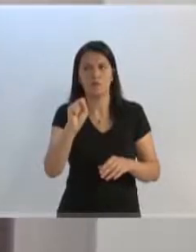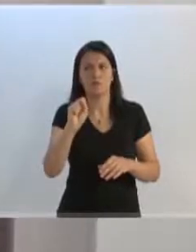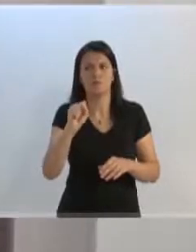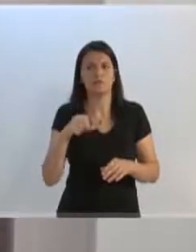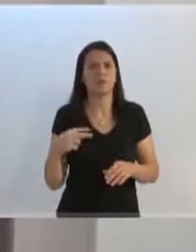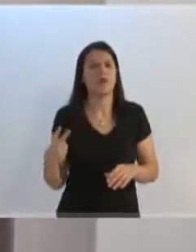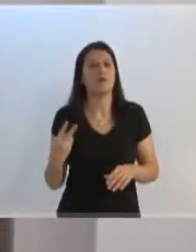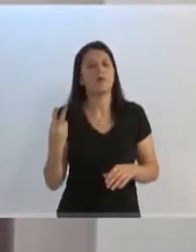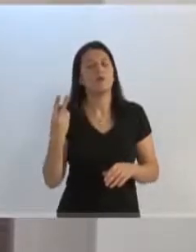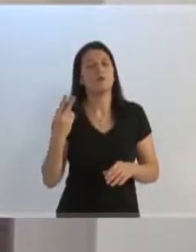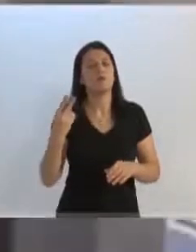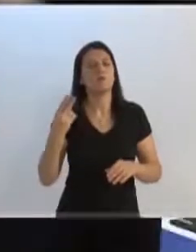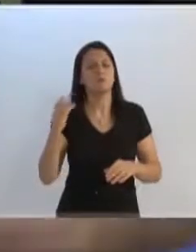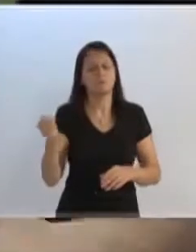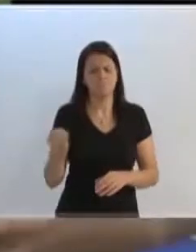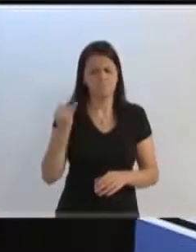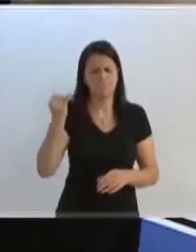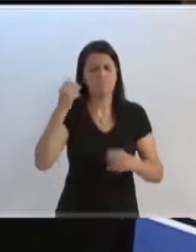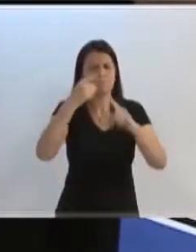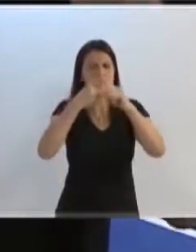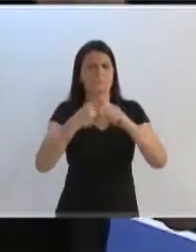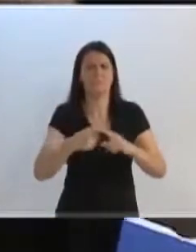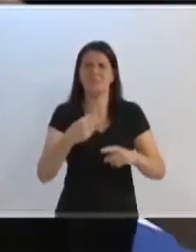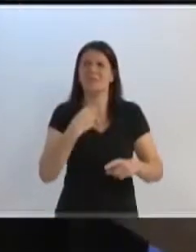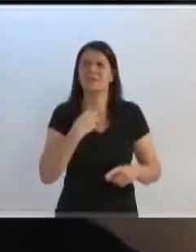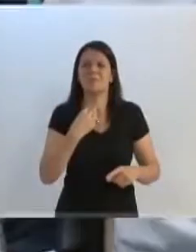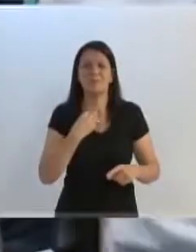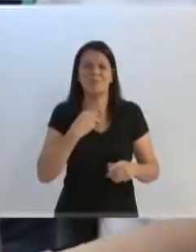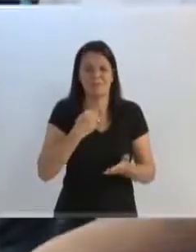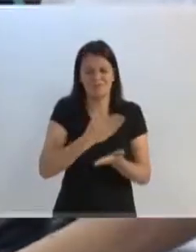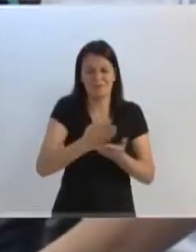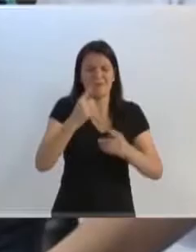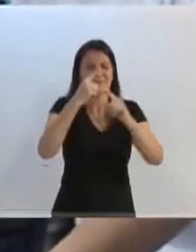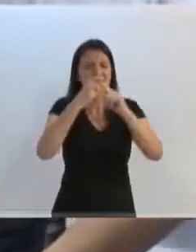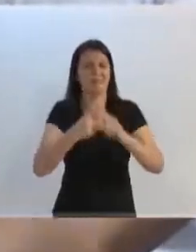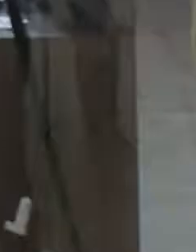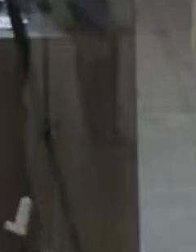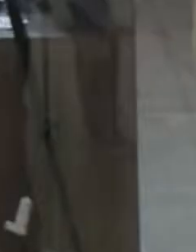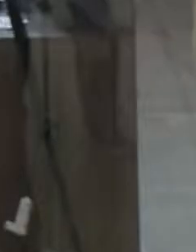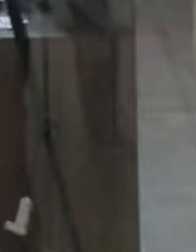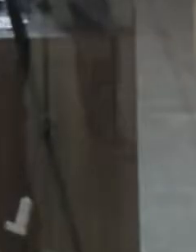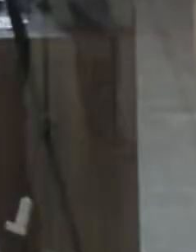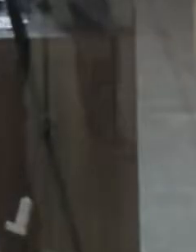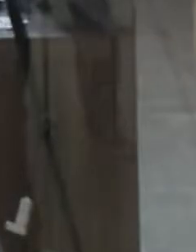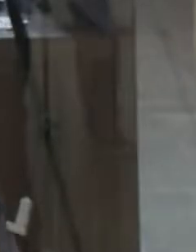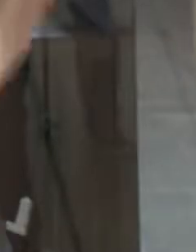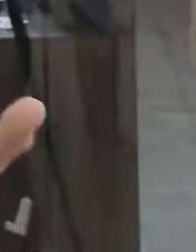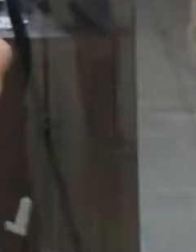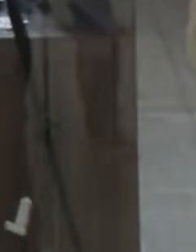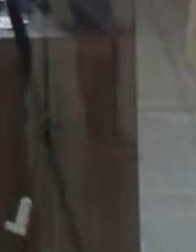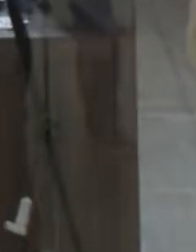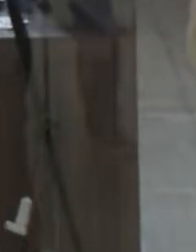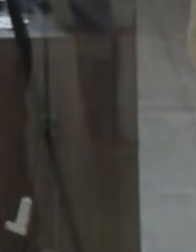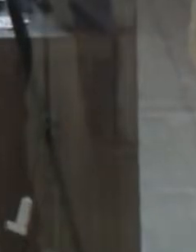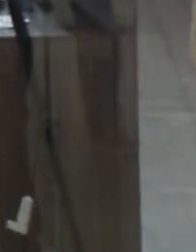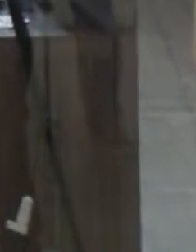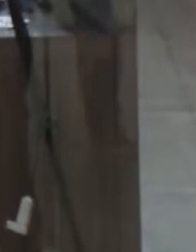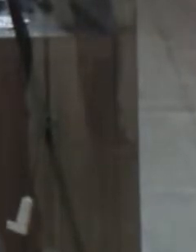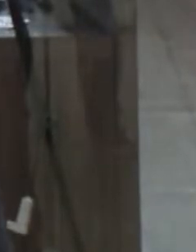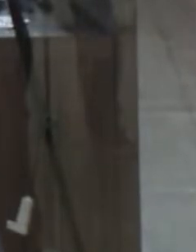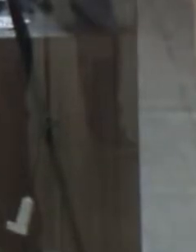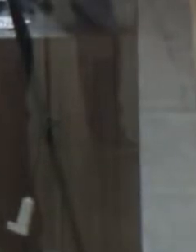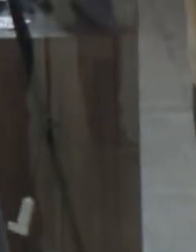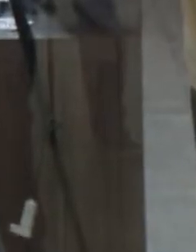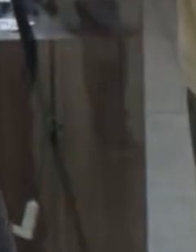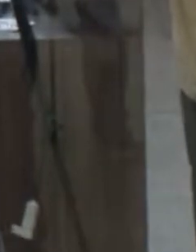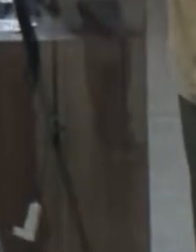que fez os estudantes serem escolhidos para o grande desafio. A gente está trabalhando há vários meses em cima da